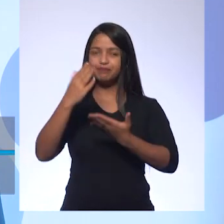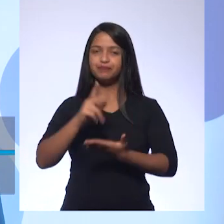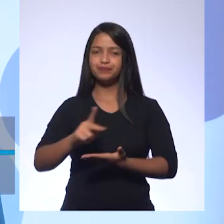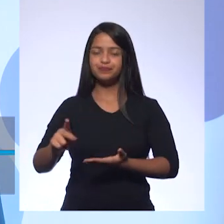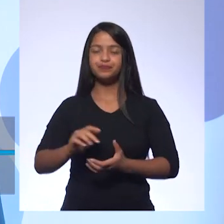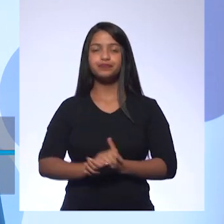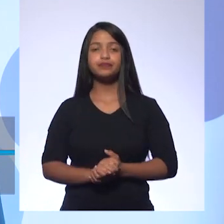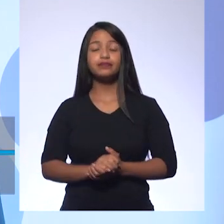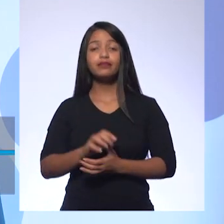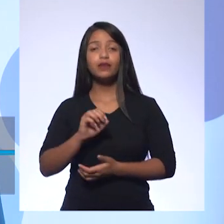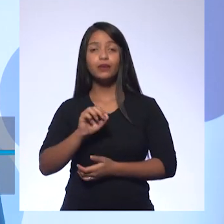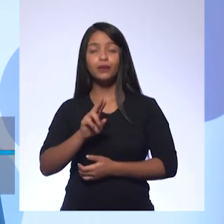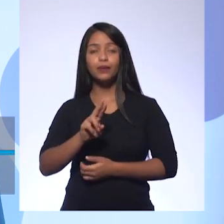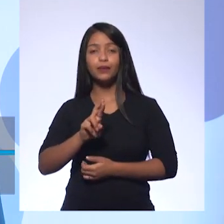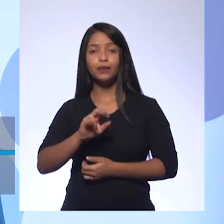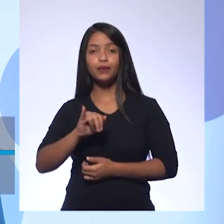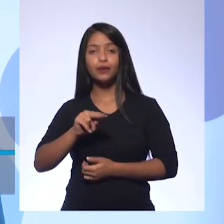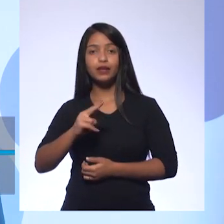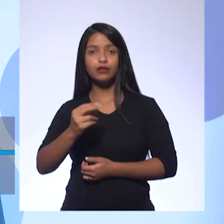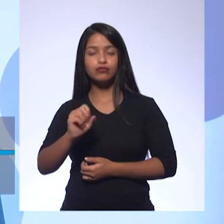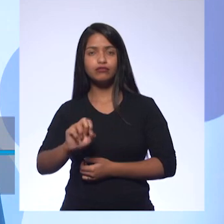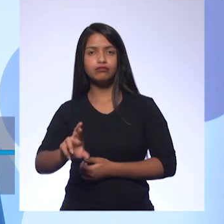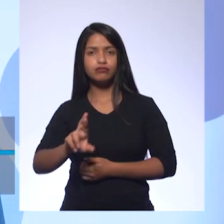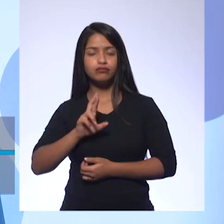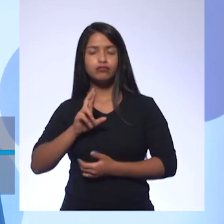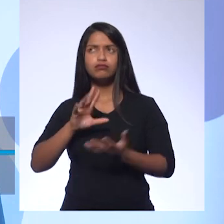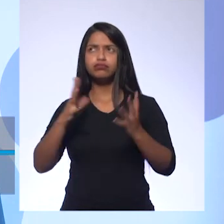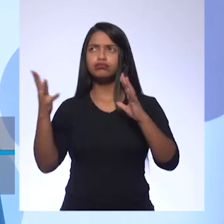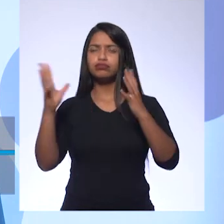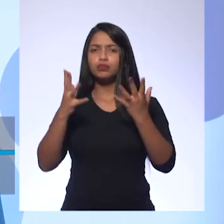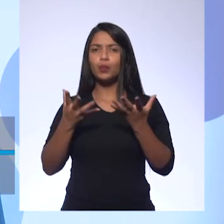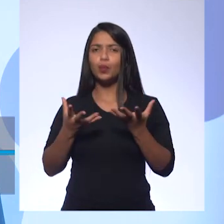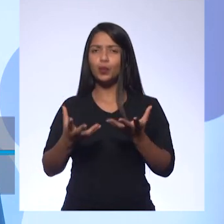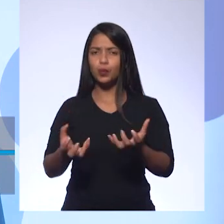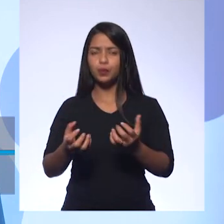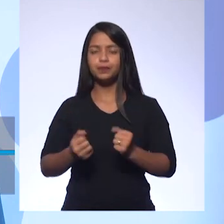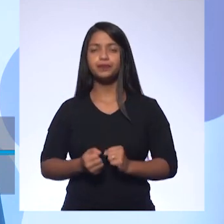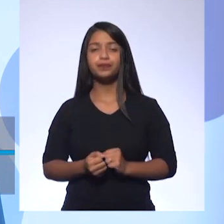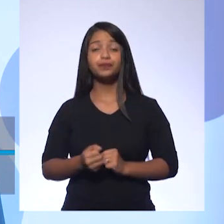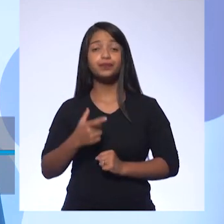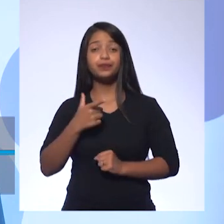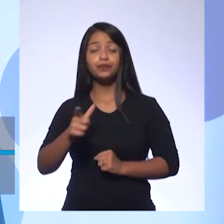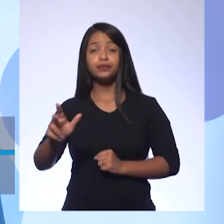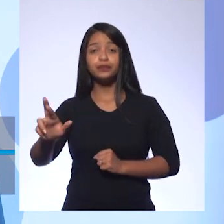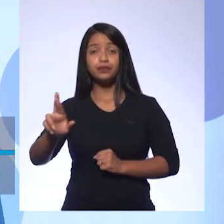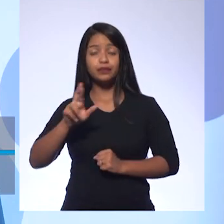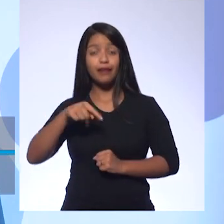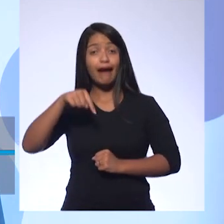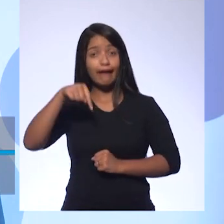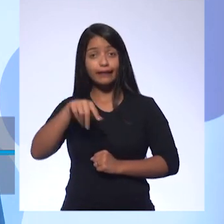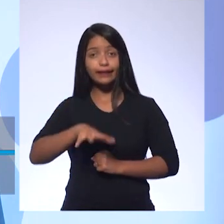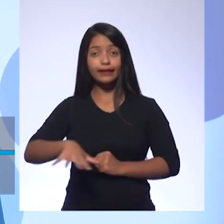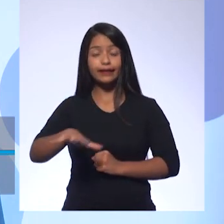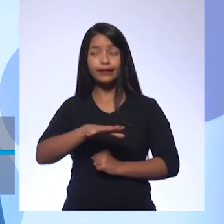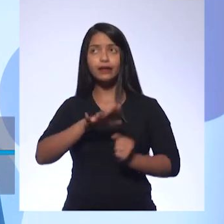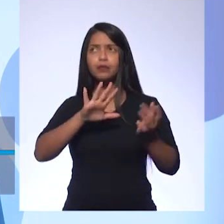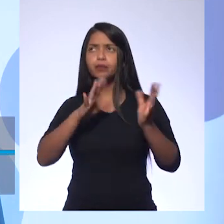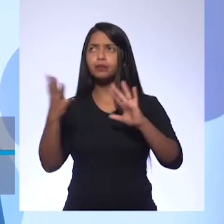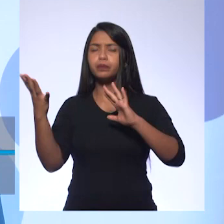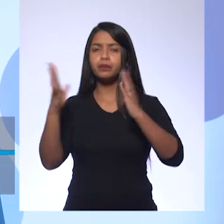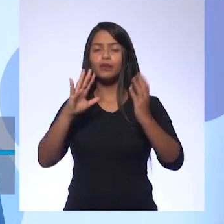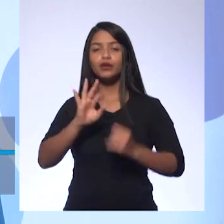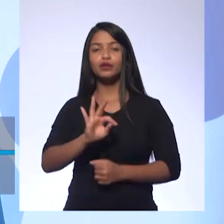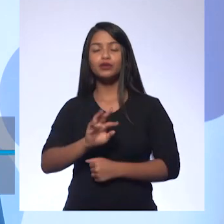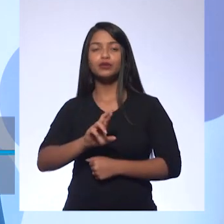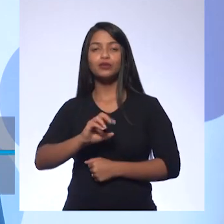quente e seco, e é mesmo, né? Bom dia, clima tropical por aqui. Por onde? Aí para a professora Maria Aparecida.